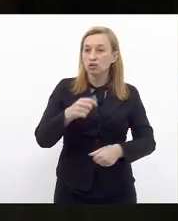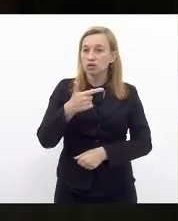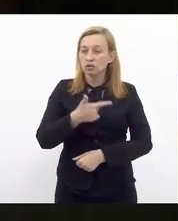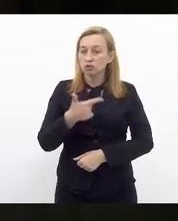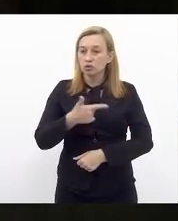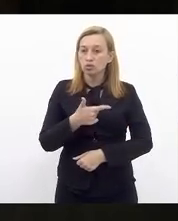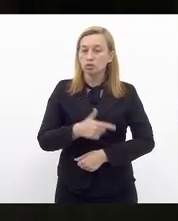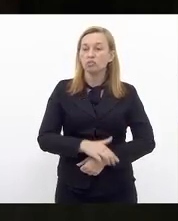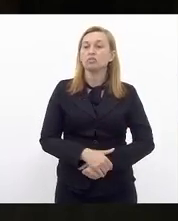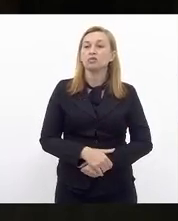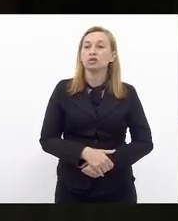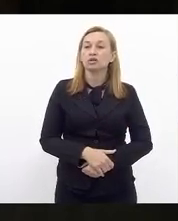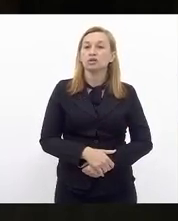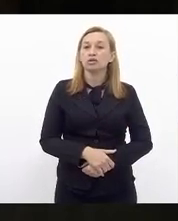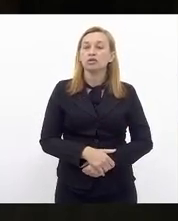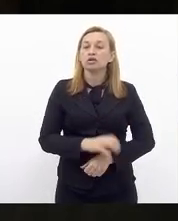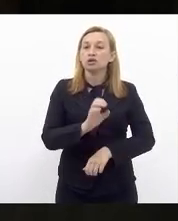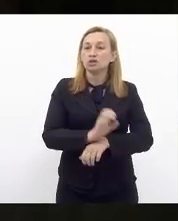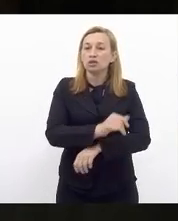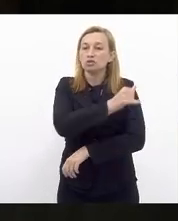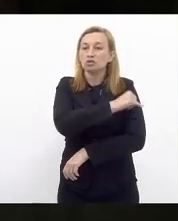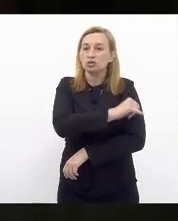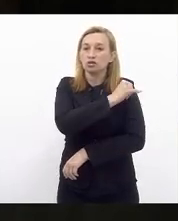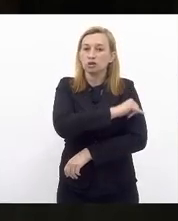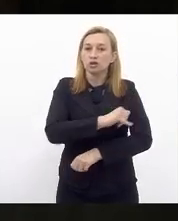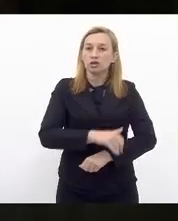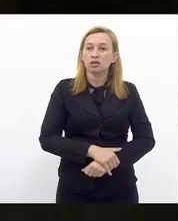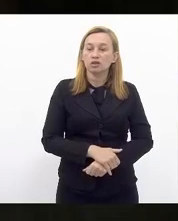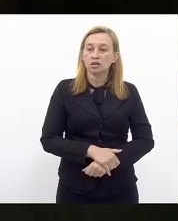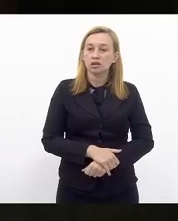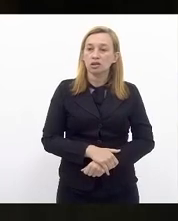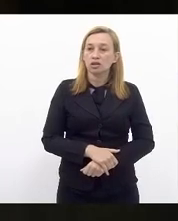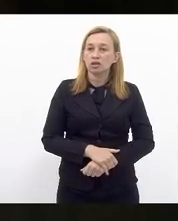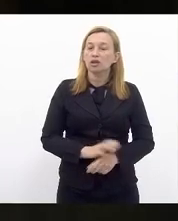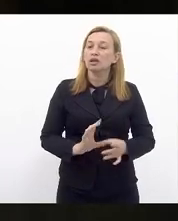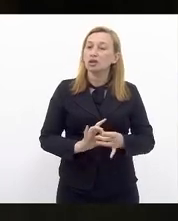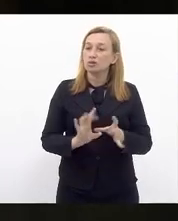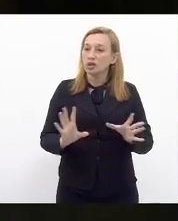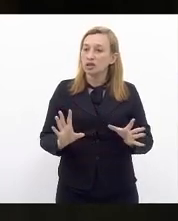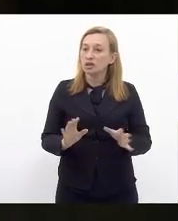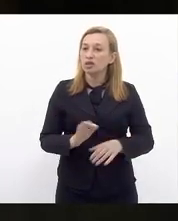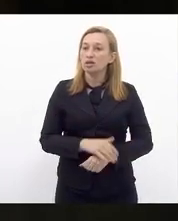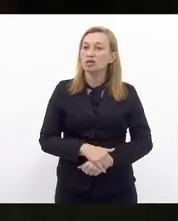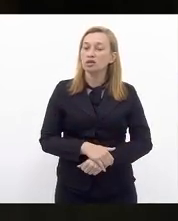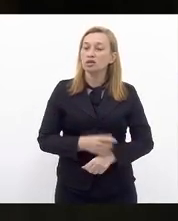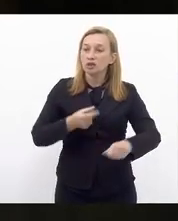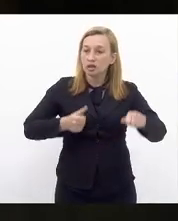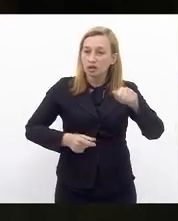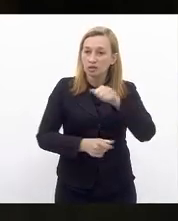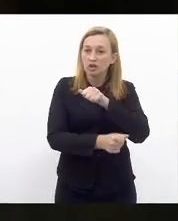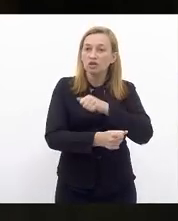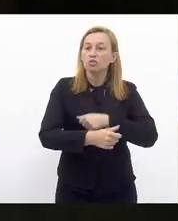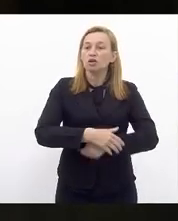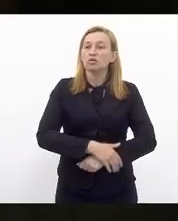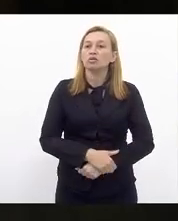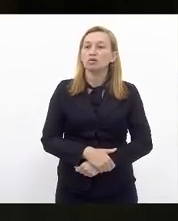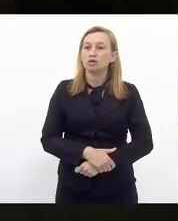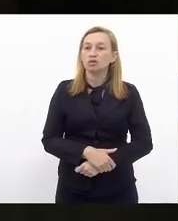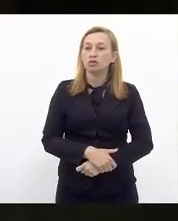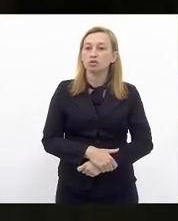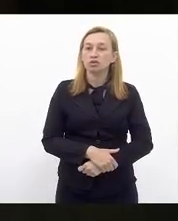2º da o estado do Rio de Janeiro abertura para fazer esses investimentos